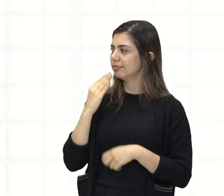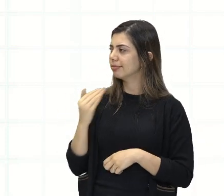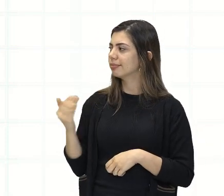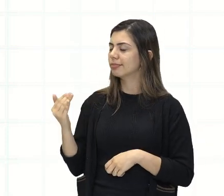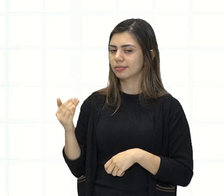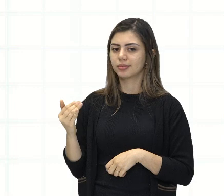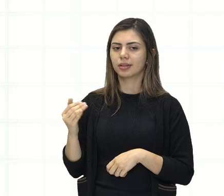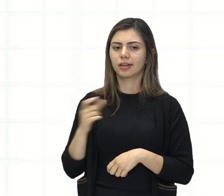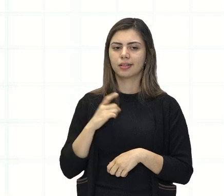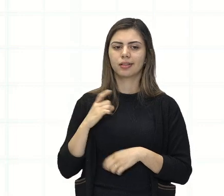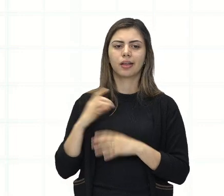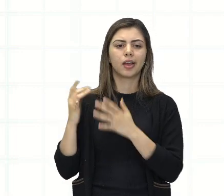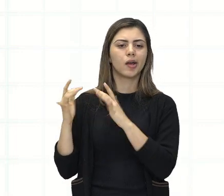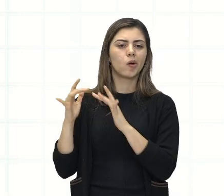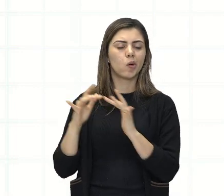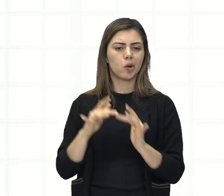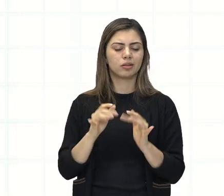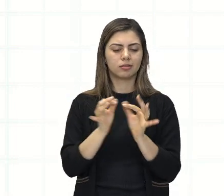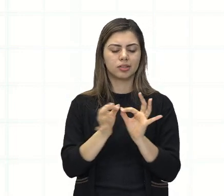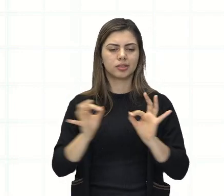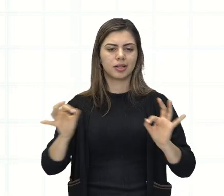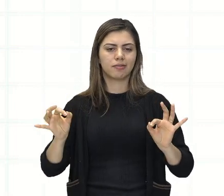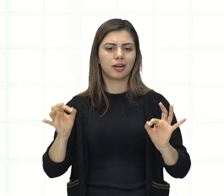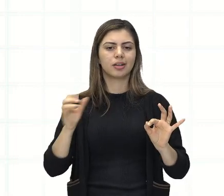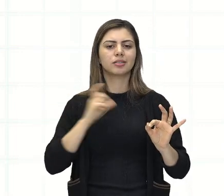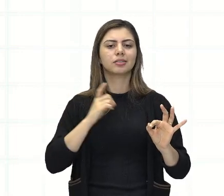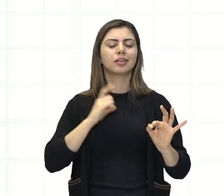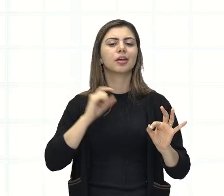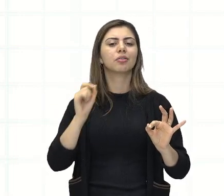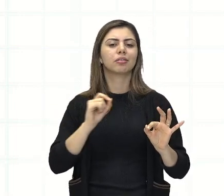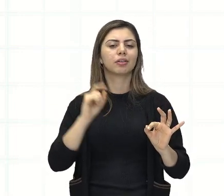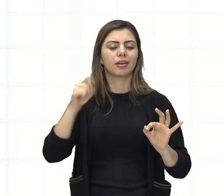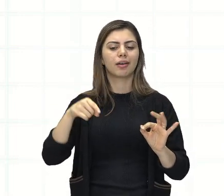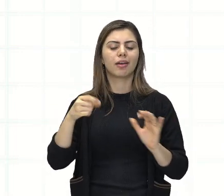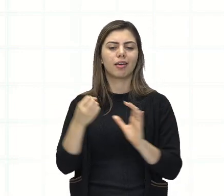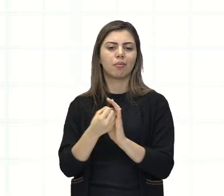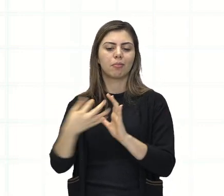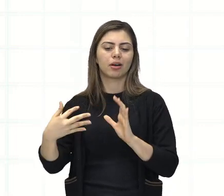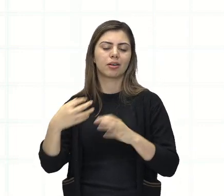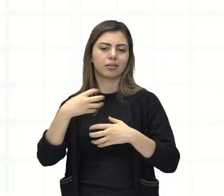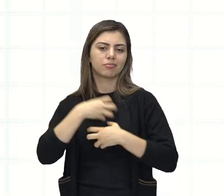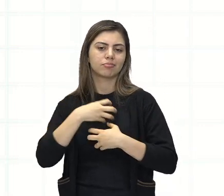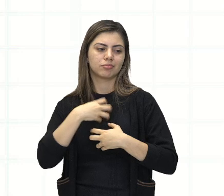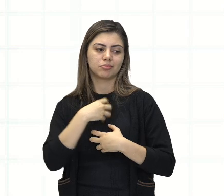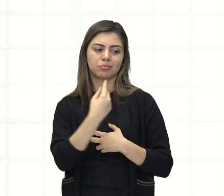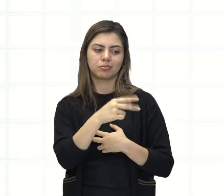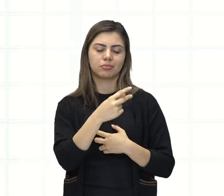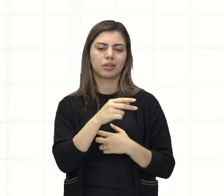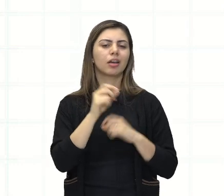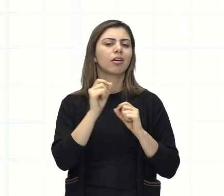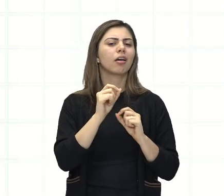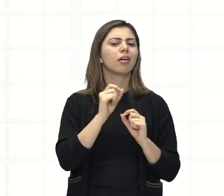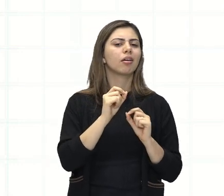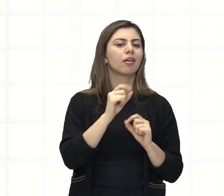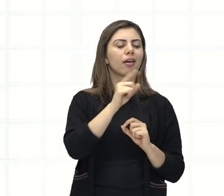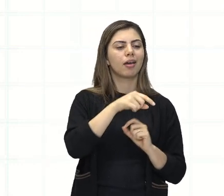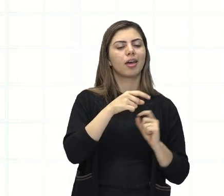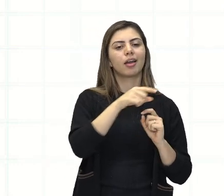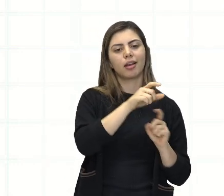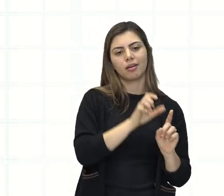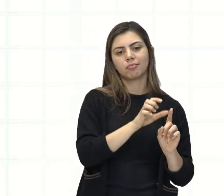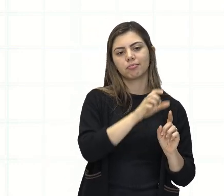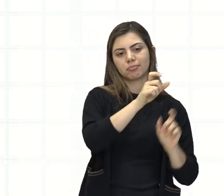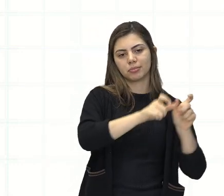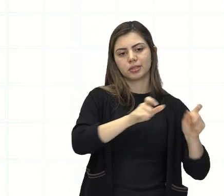todo esse contexto, ele está se referindo a um estado que eles estão. Quem? Os seguranças. Então,